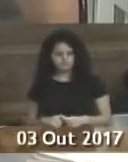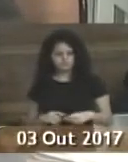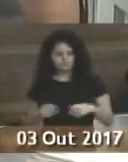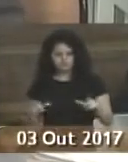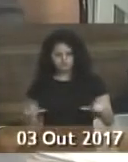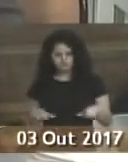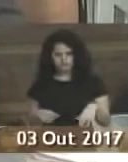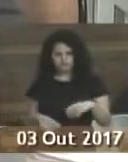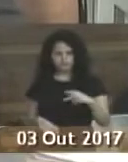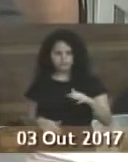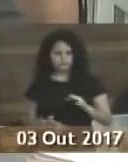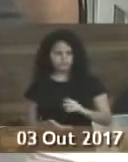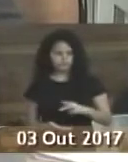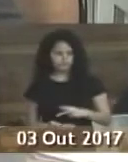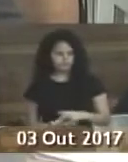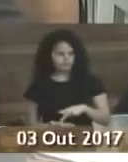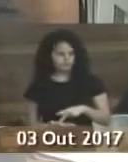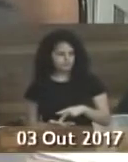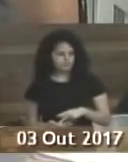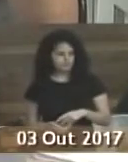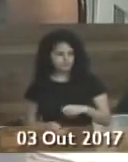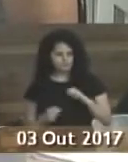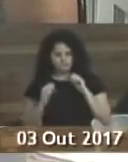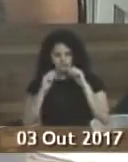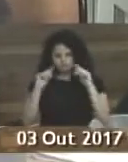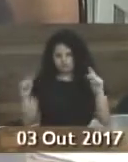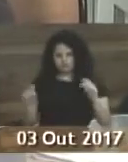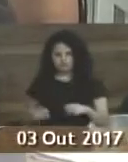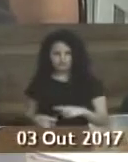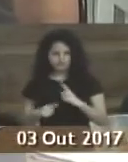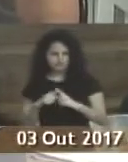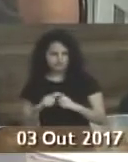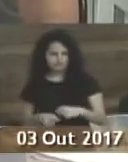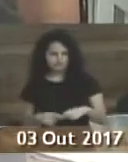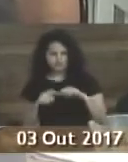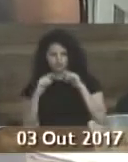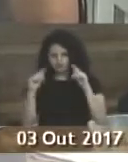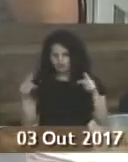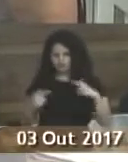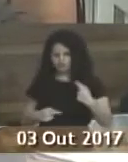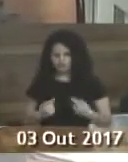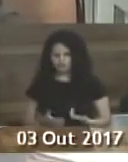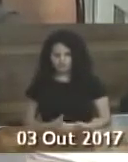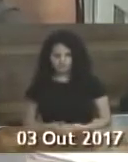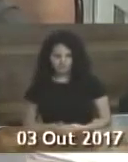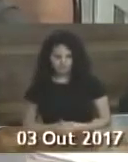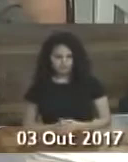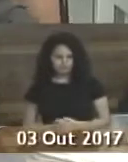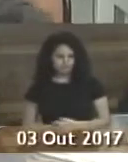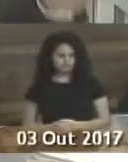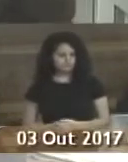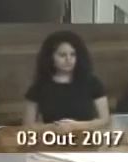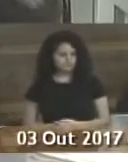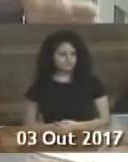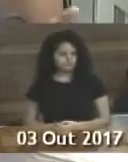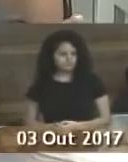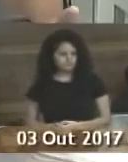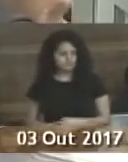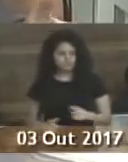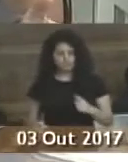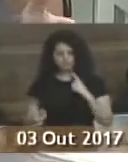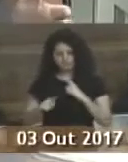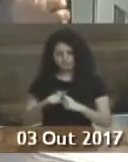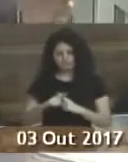a população. Então, a gente não aceitou aquilo, falamos com o prefeito também não sabia, e acabou com que cancelou o vereador